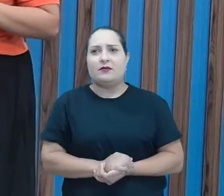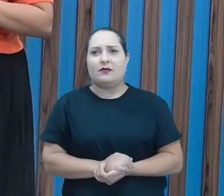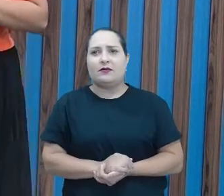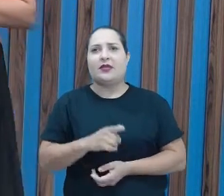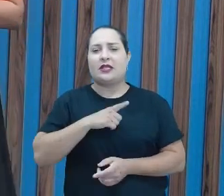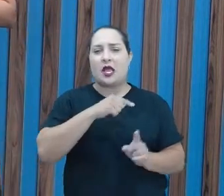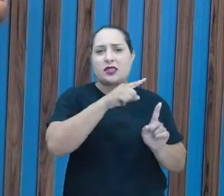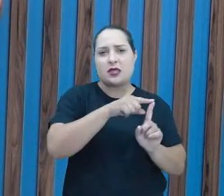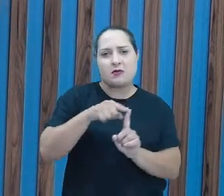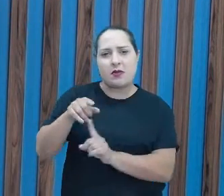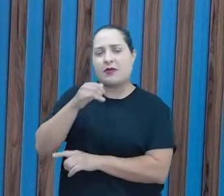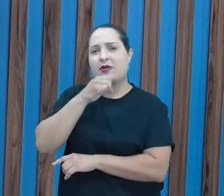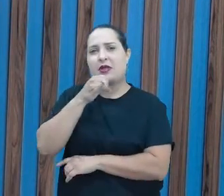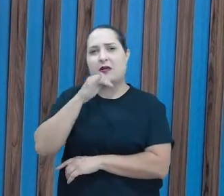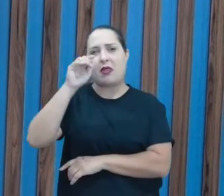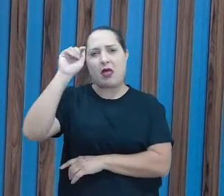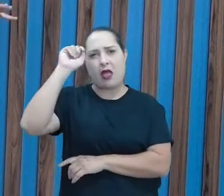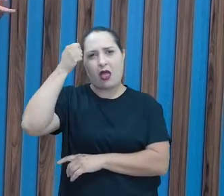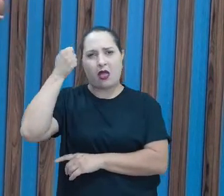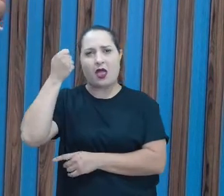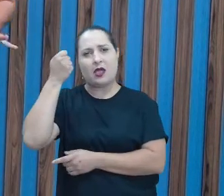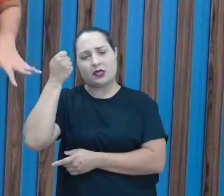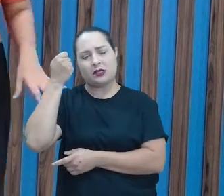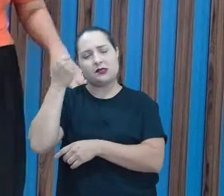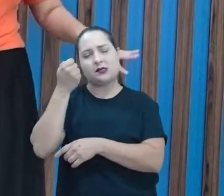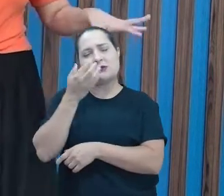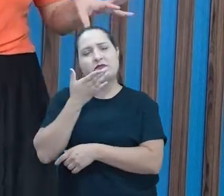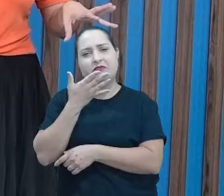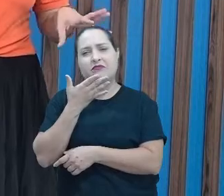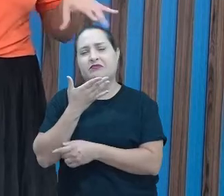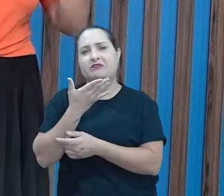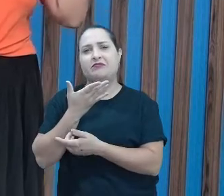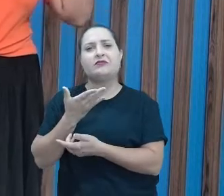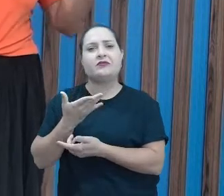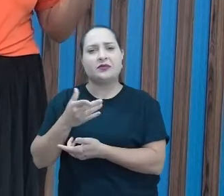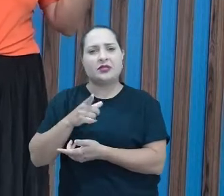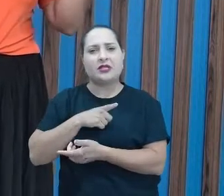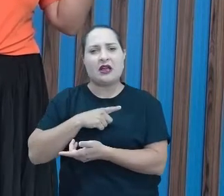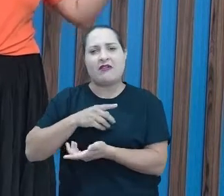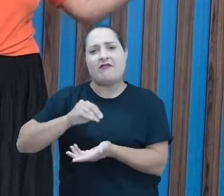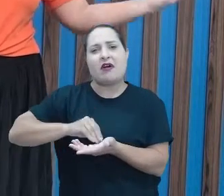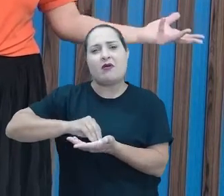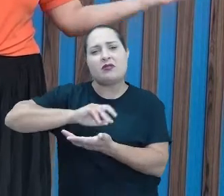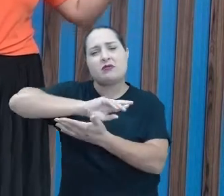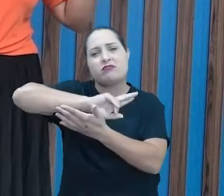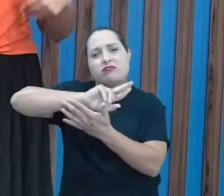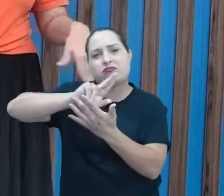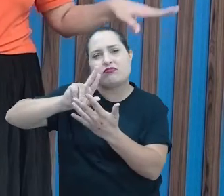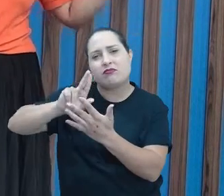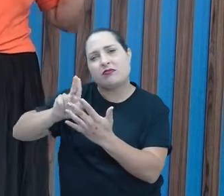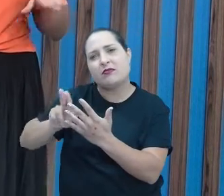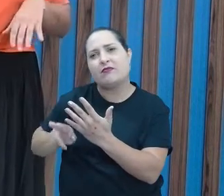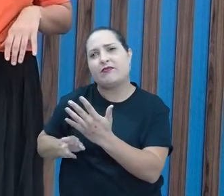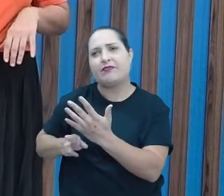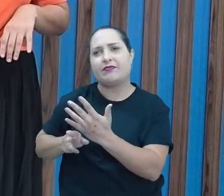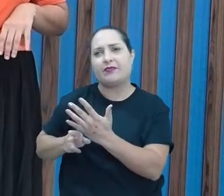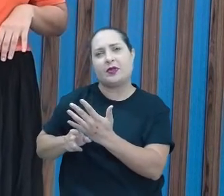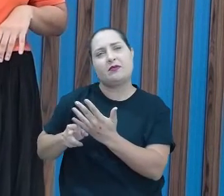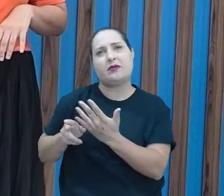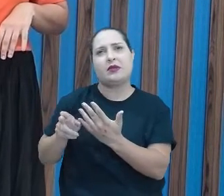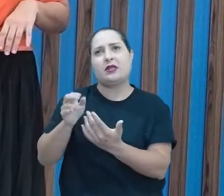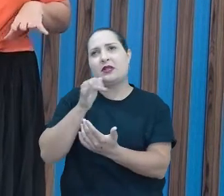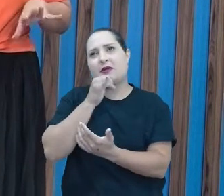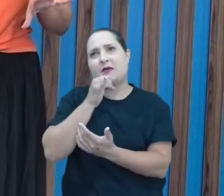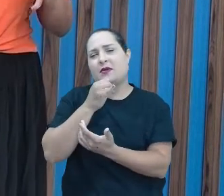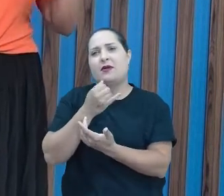os estereótipos de raça ou etnia, né? Que, além da falta de diversidade nas